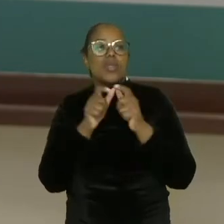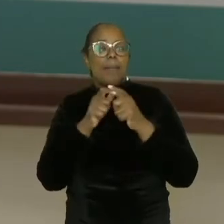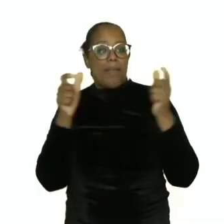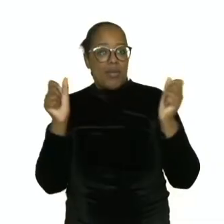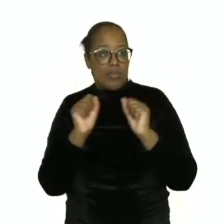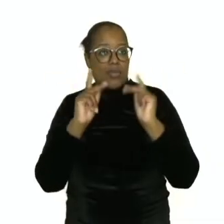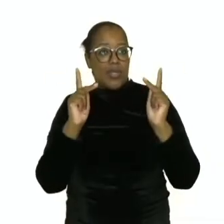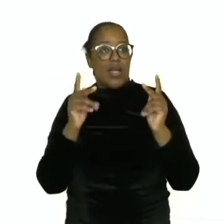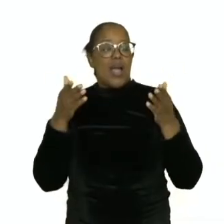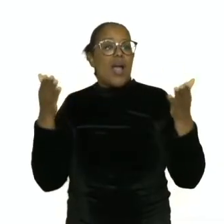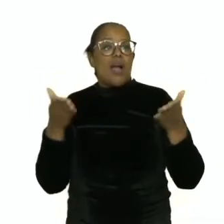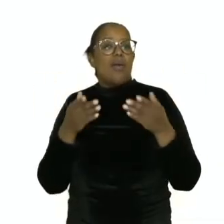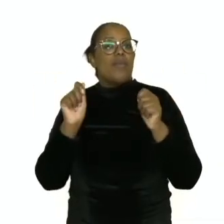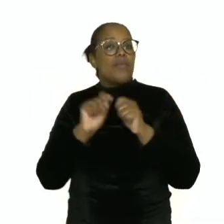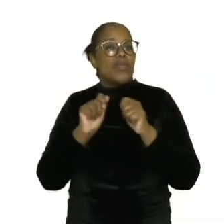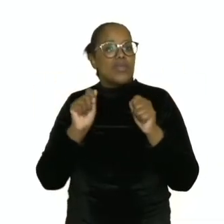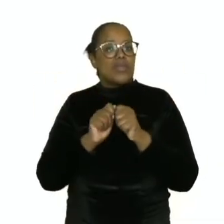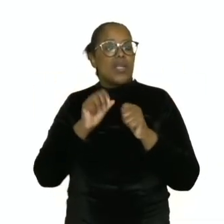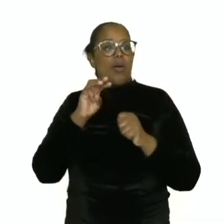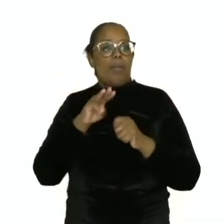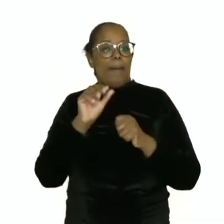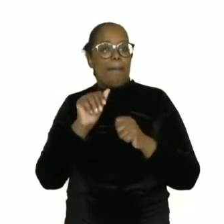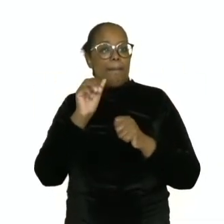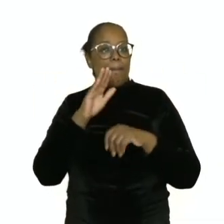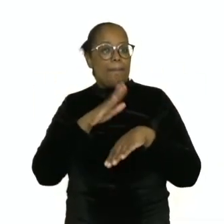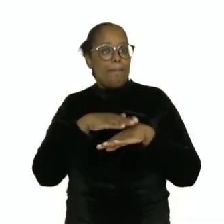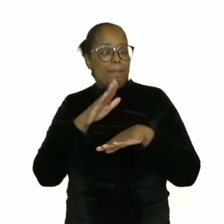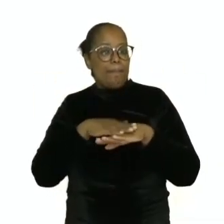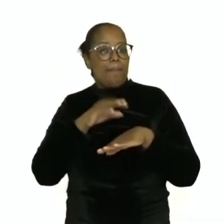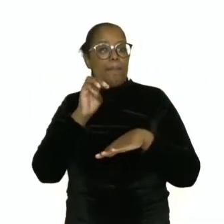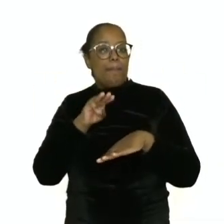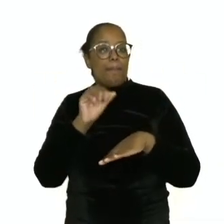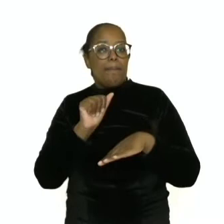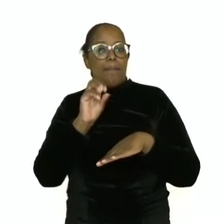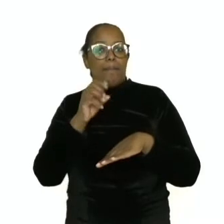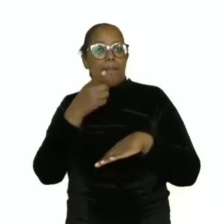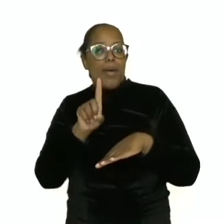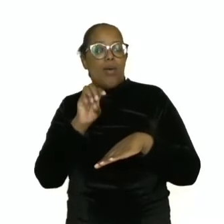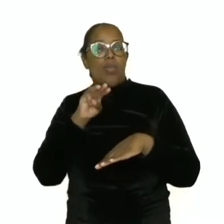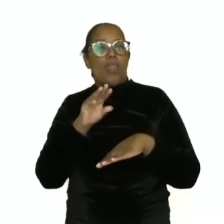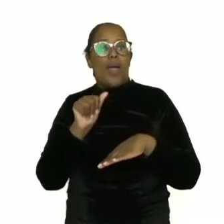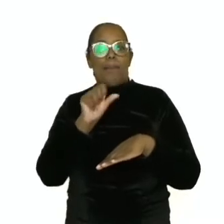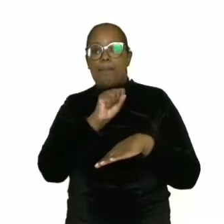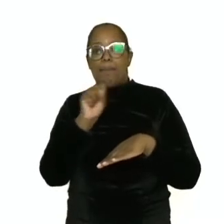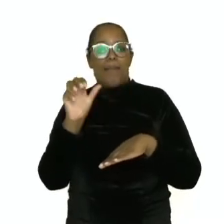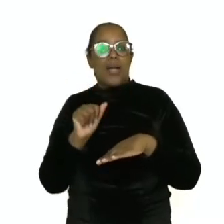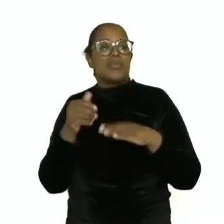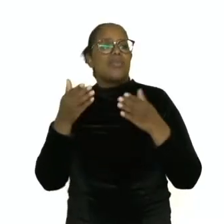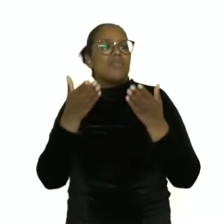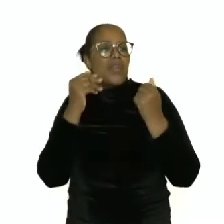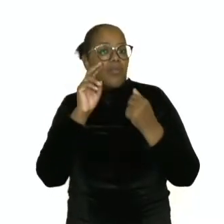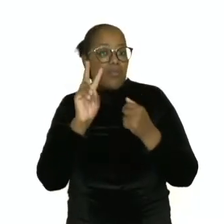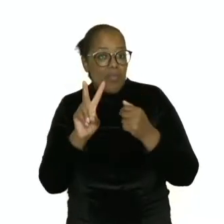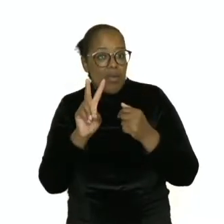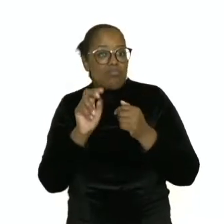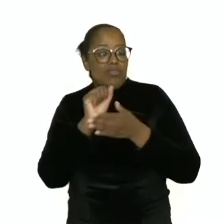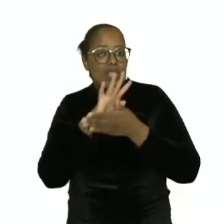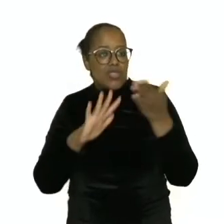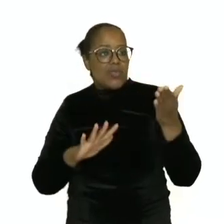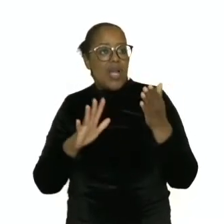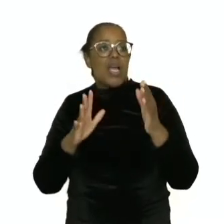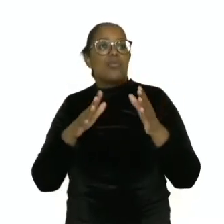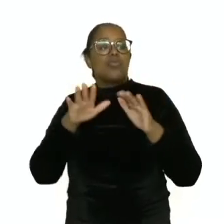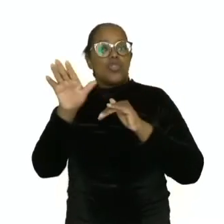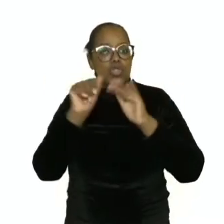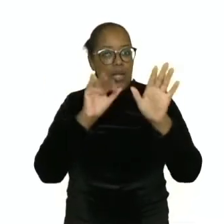certo? Então vamos propor uma atividade mão na massa para vocês, né? Olha que legal a atividade que a gente vai propor. Então a tarefa é juntar-se